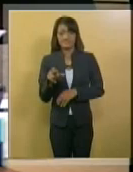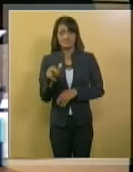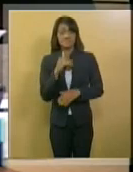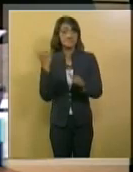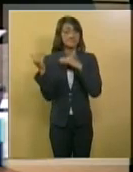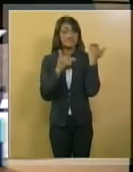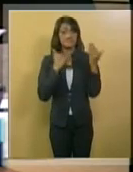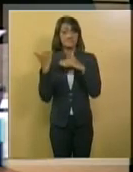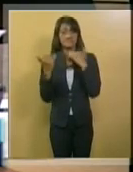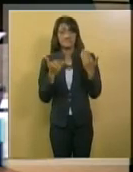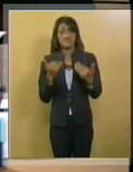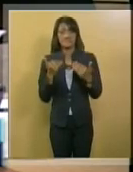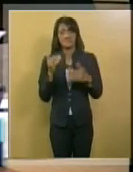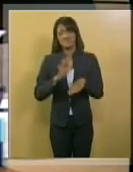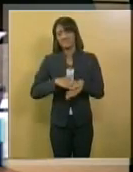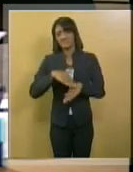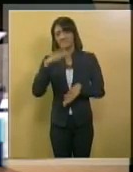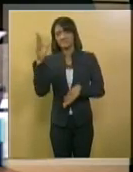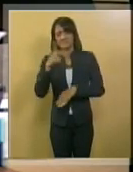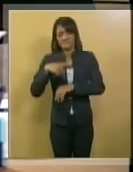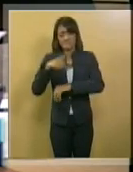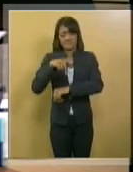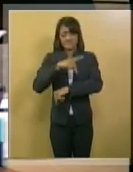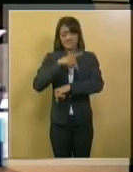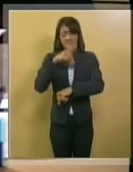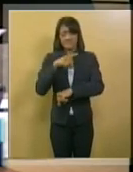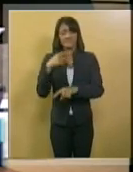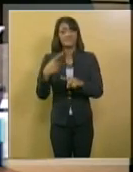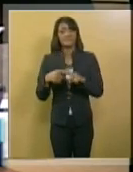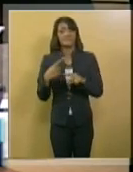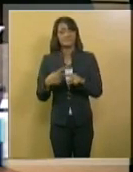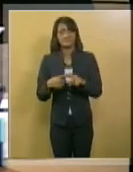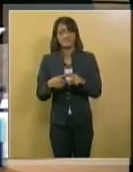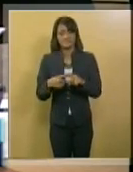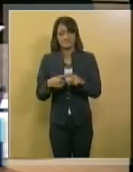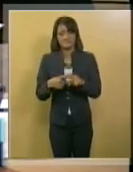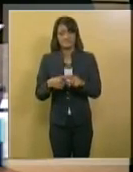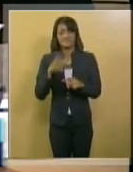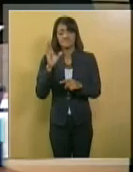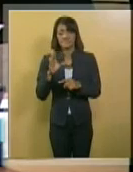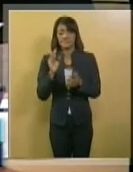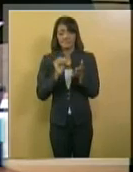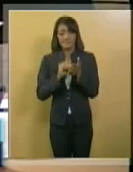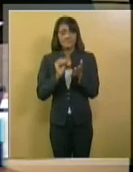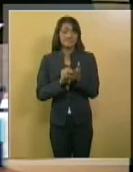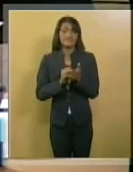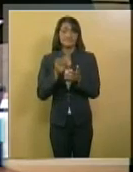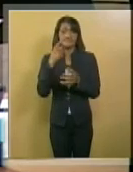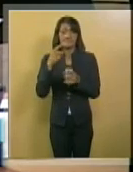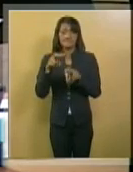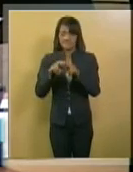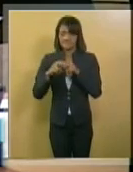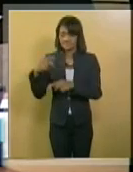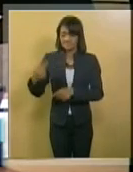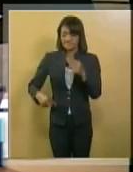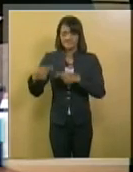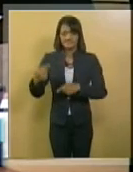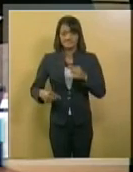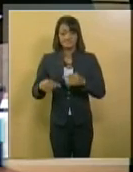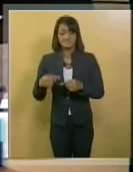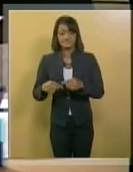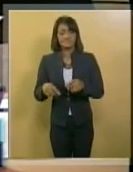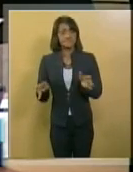dengue. Possivelmente porque a abordagem tem sido insuficiente. Sendo assim, políticas públicas